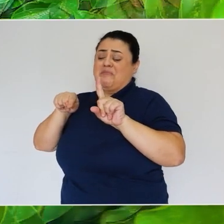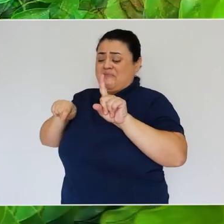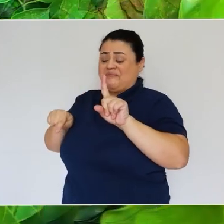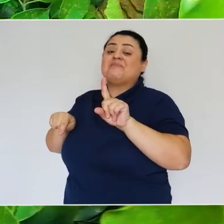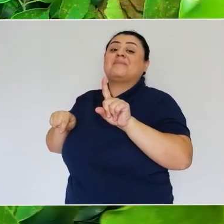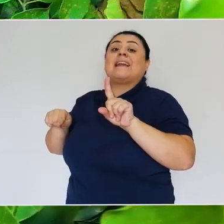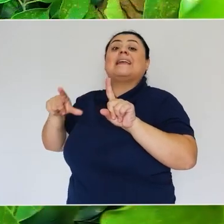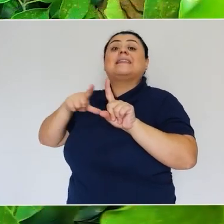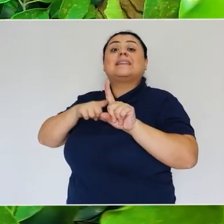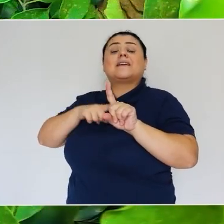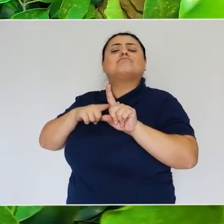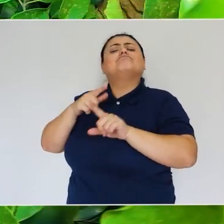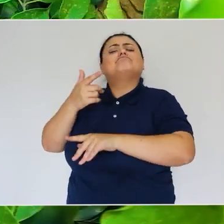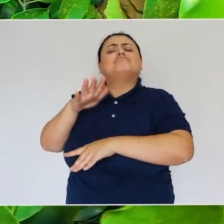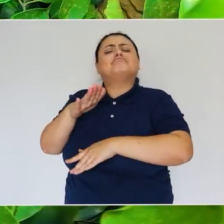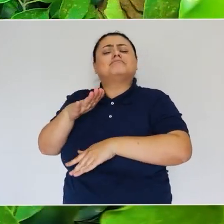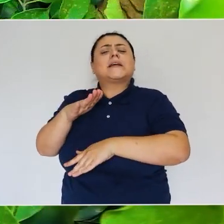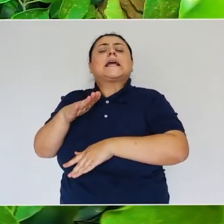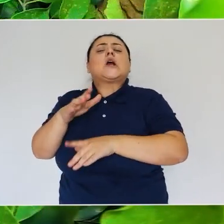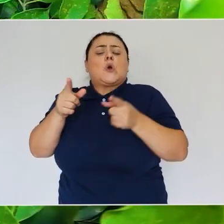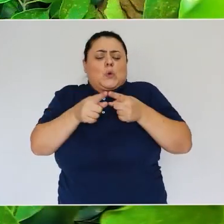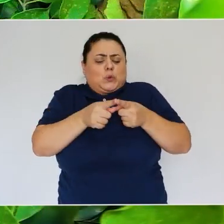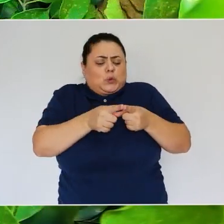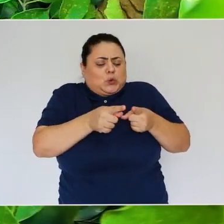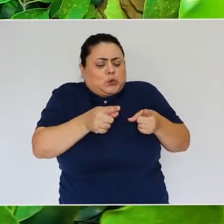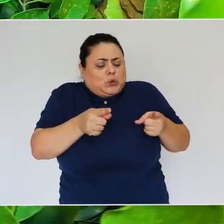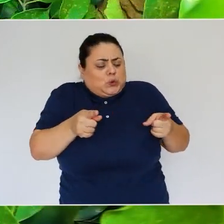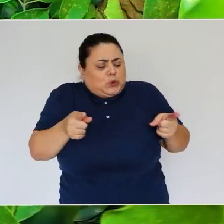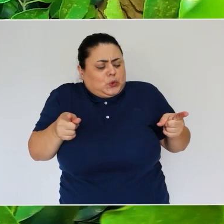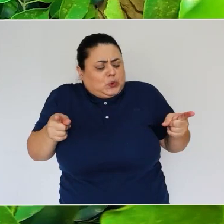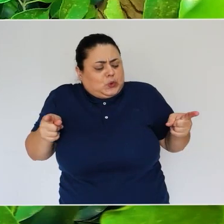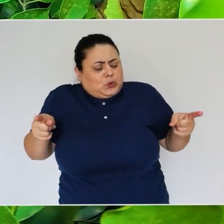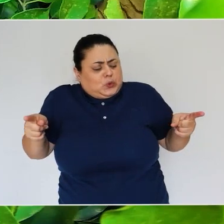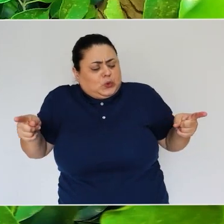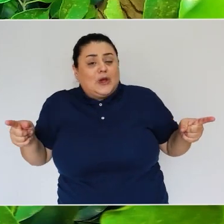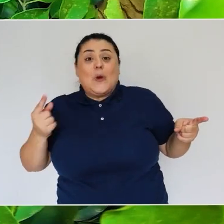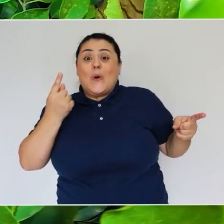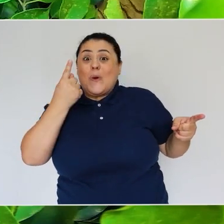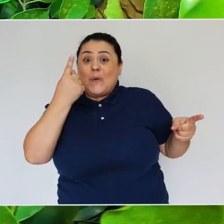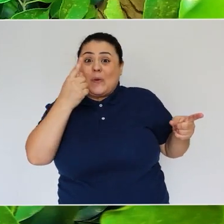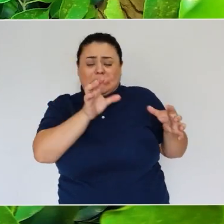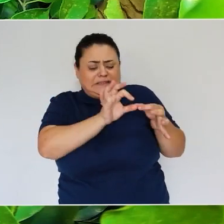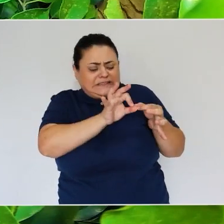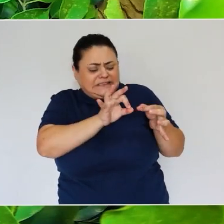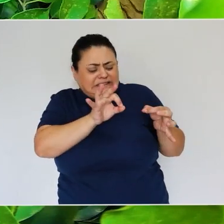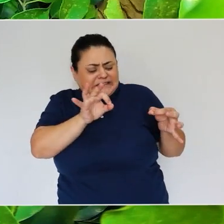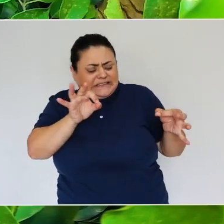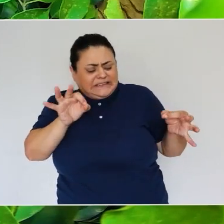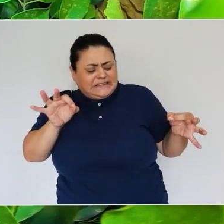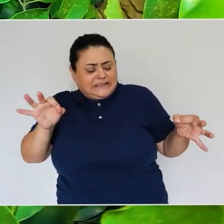Ele possui cerca de 75 centímetros e 1 metro de comprimento.